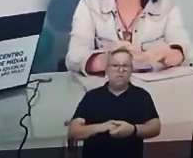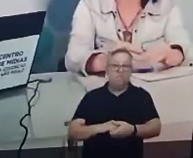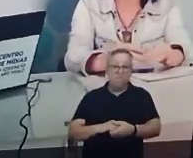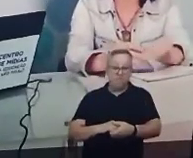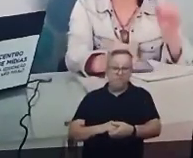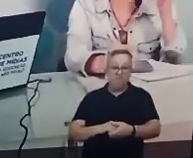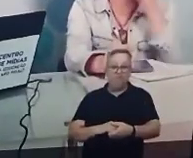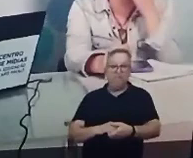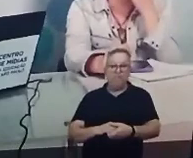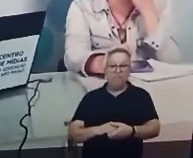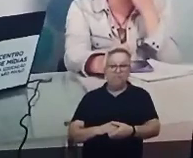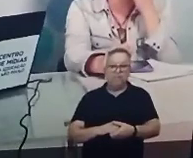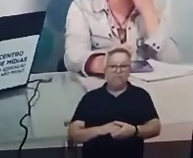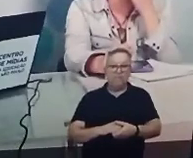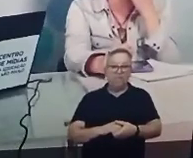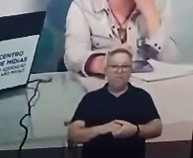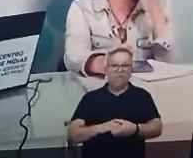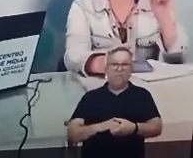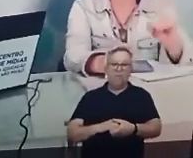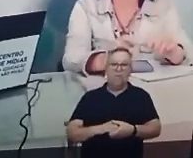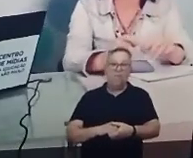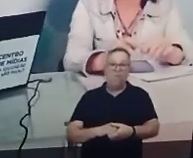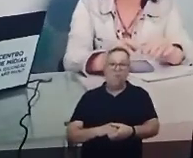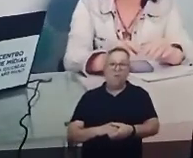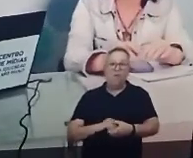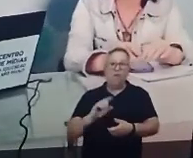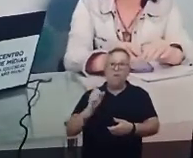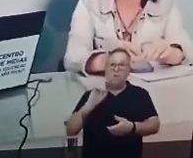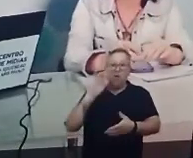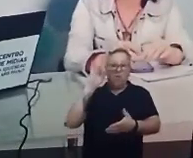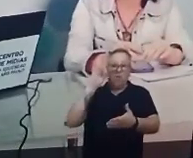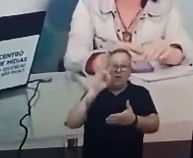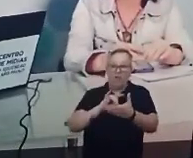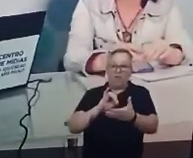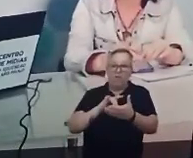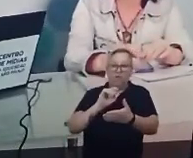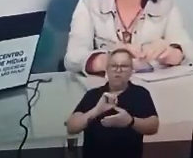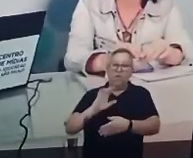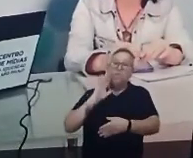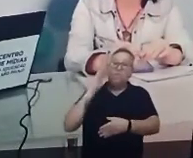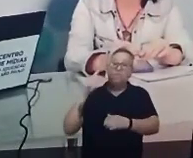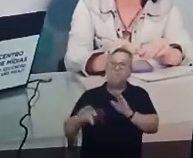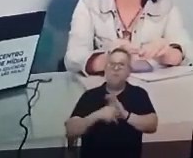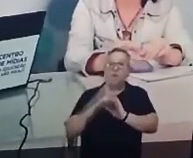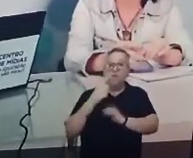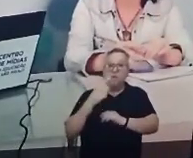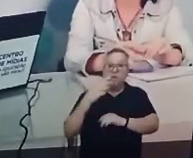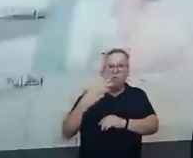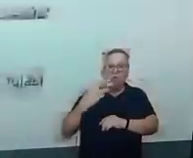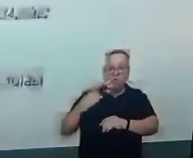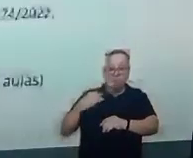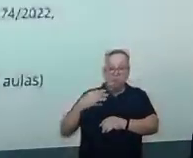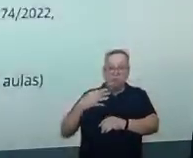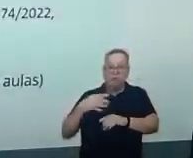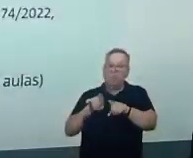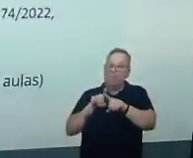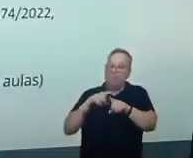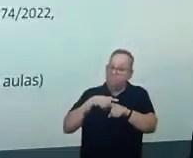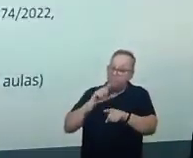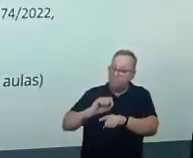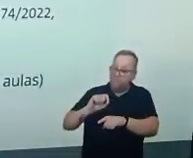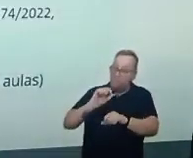Perfeito. Então, para os não efetivos, regidos pela 1374, a gente também